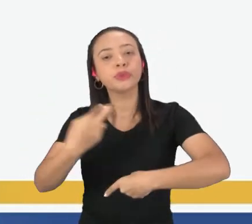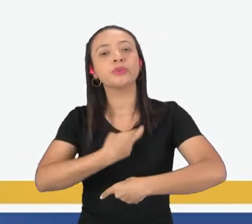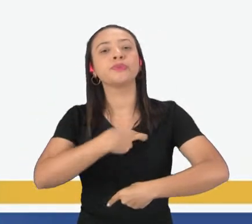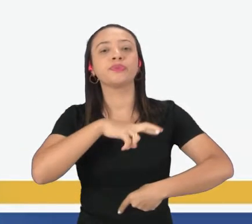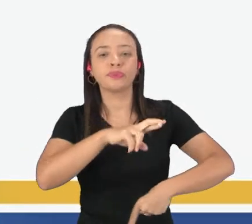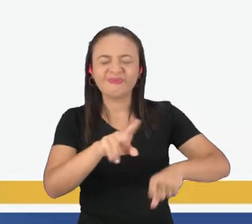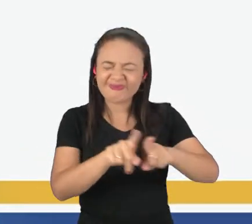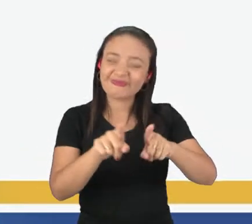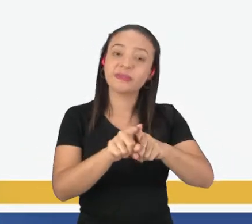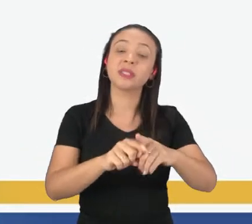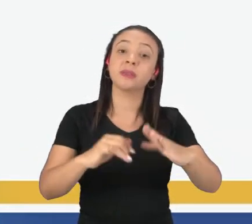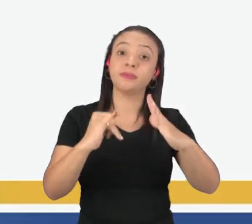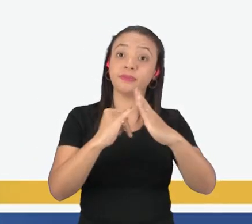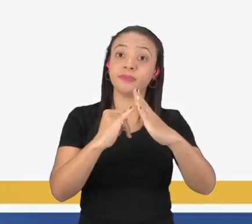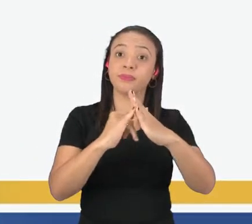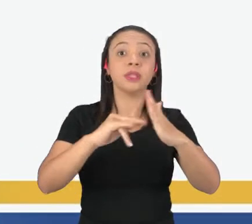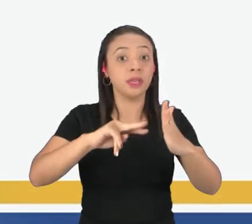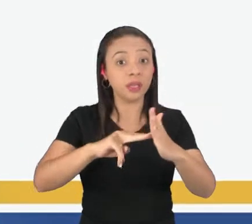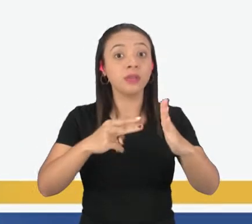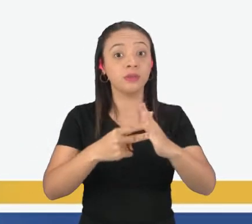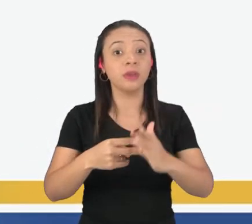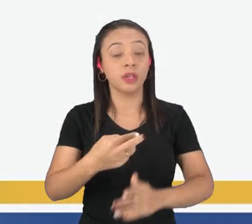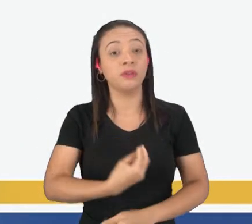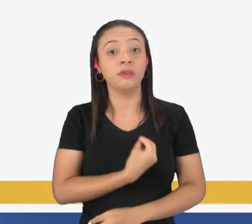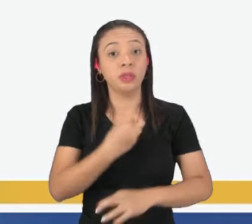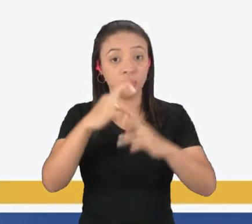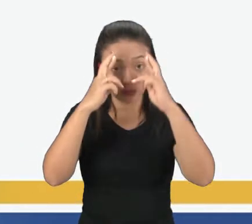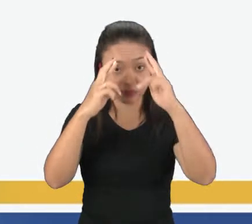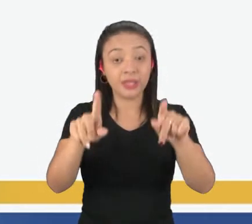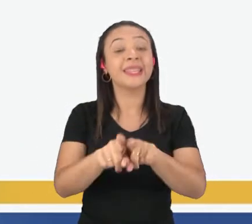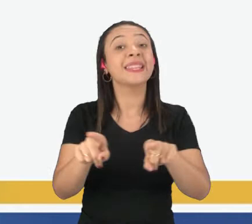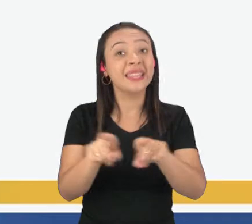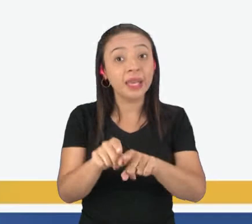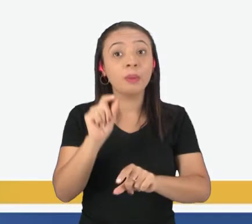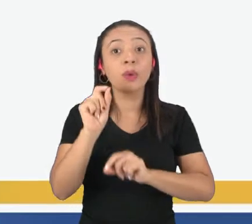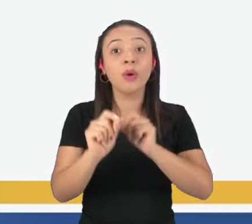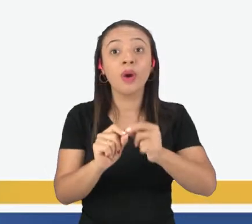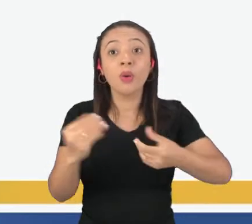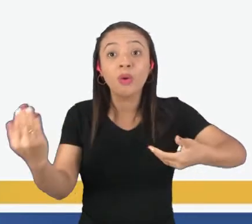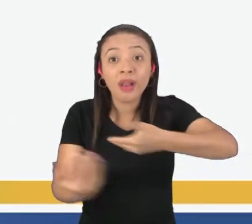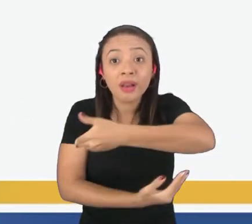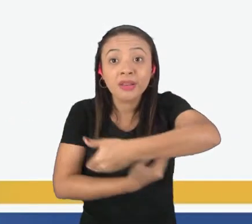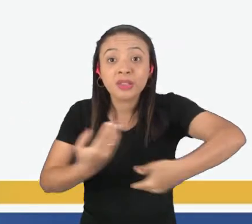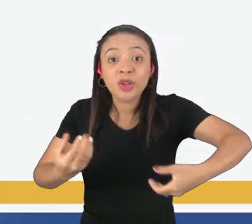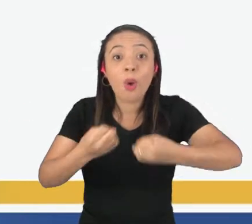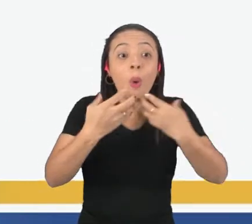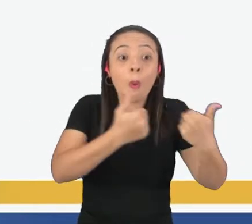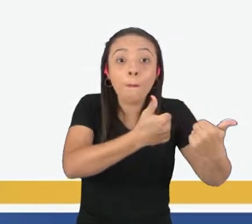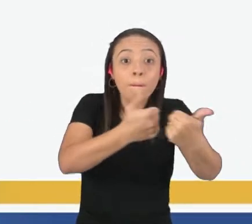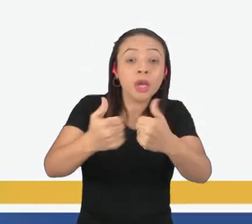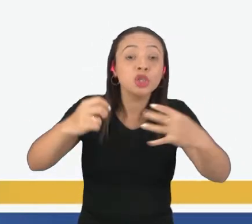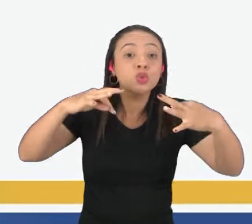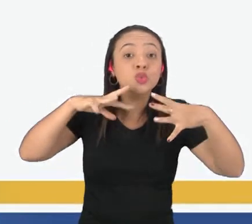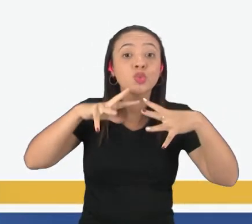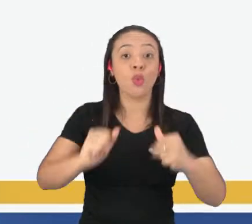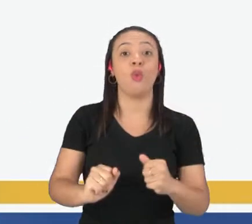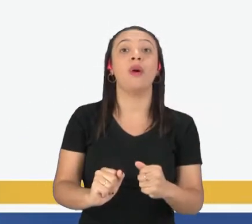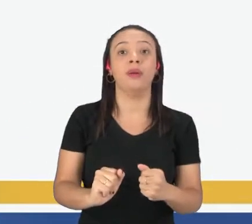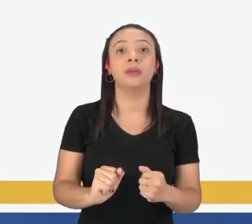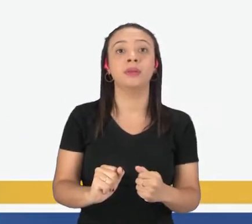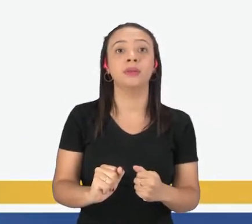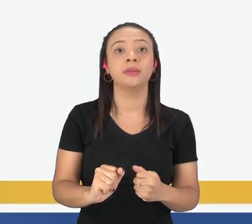pelas instituições. Isso é respeito à vida, inclui até o trato com o bem comum,